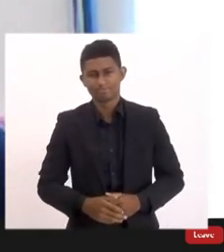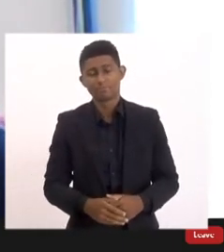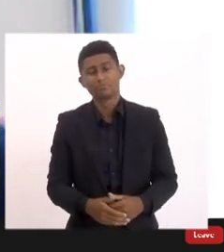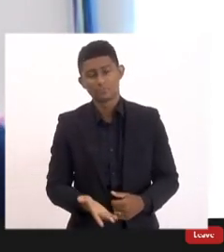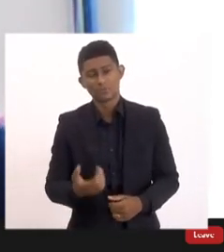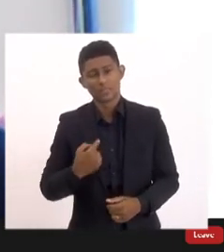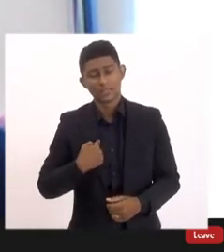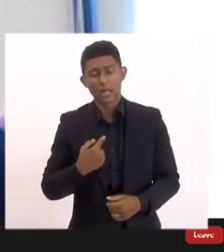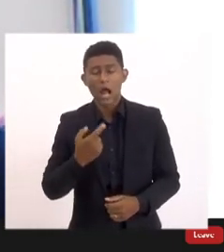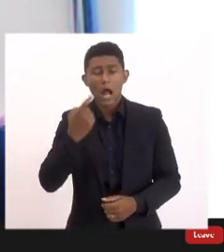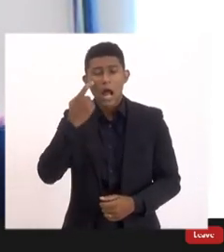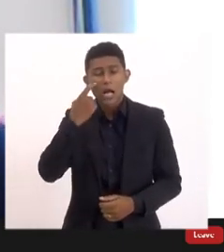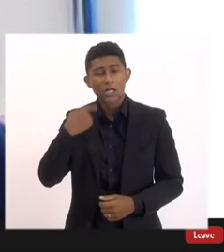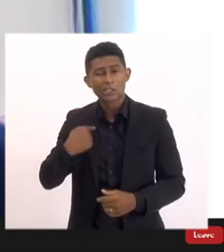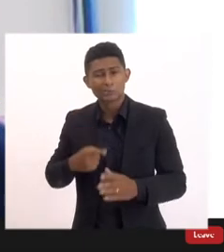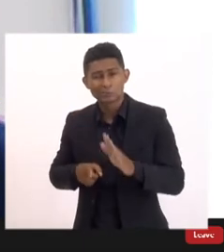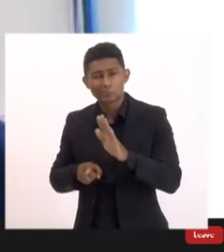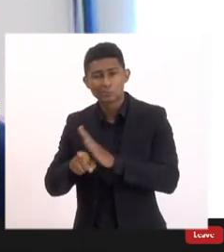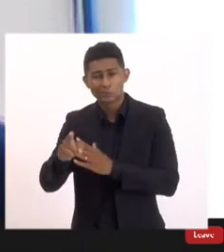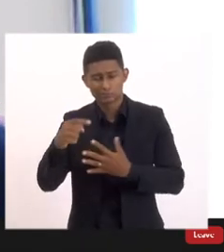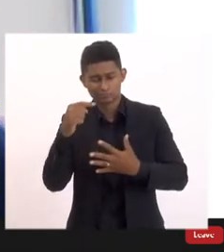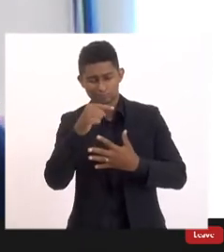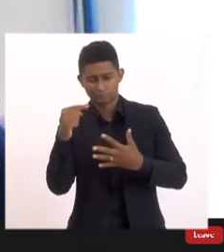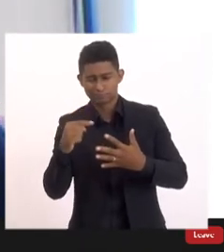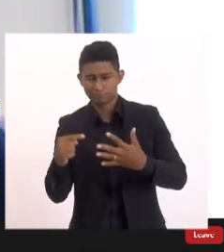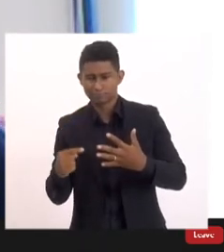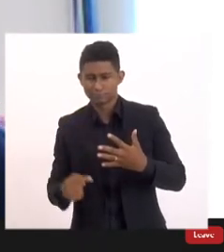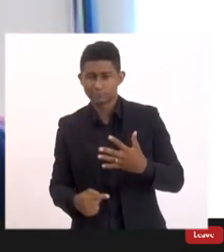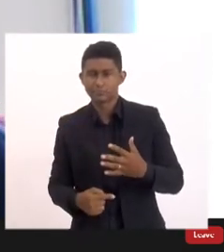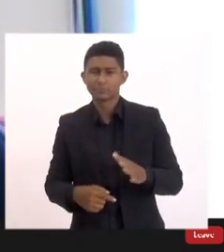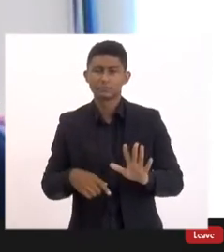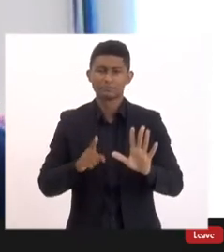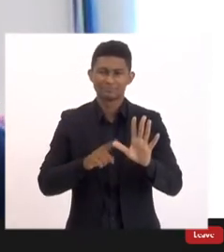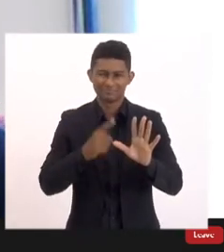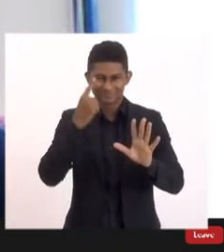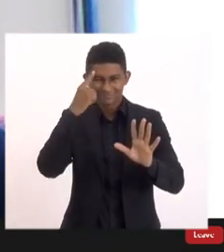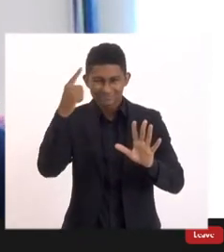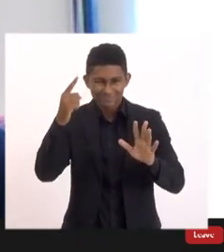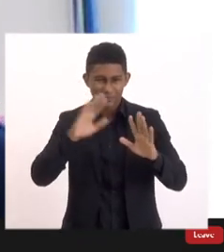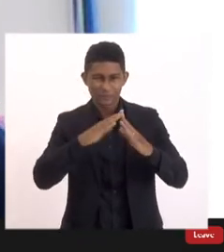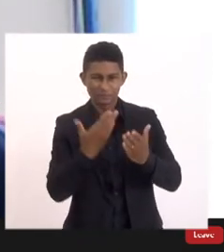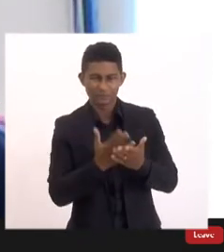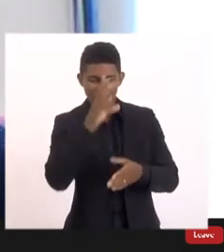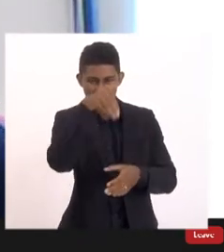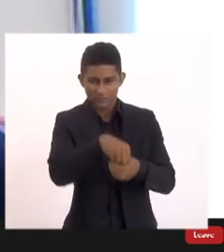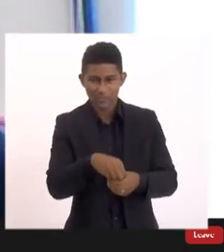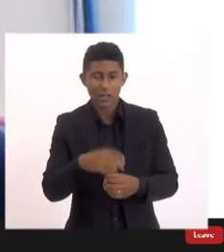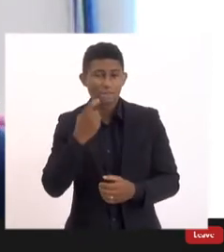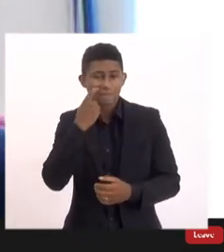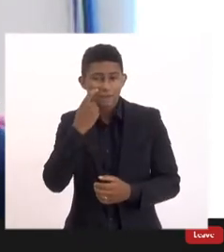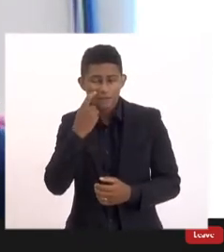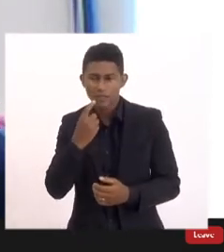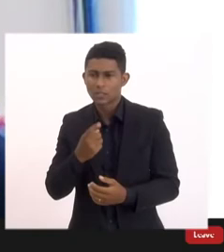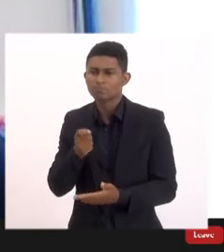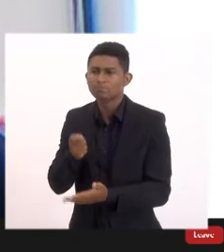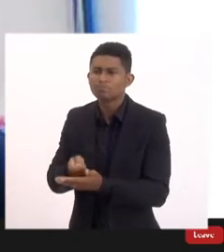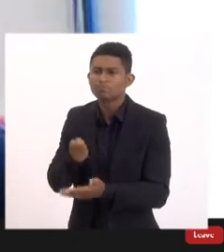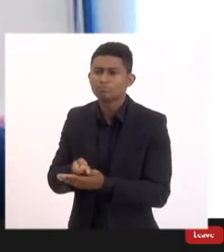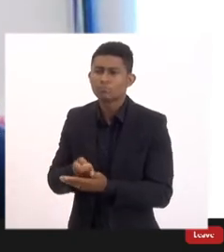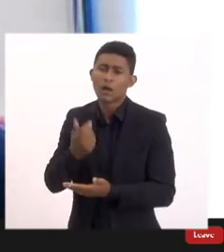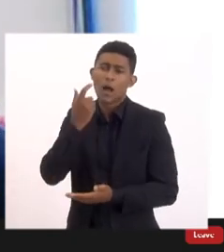gostaria de saber da Secretaria de Educação se está havendo uma orientação para as escolas para que façam a cobrança